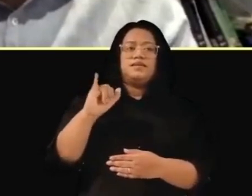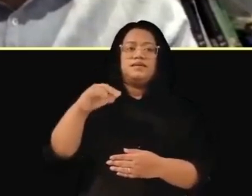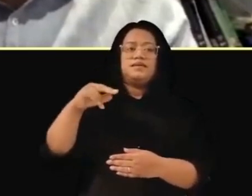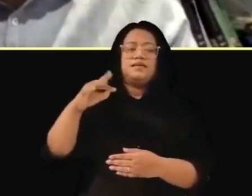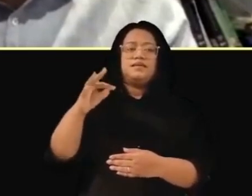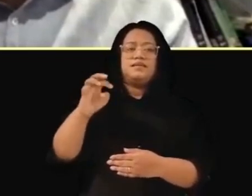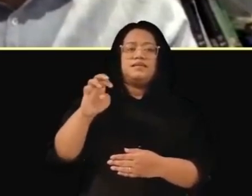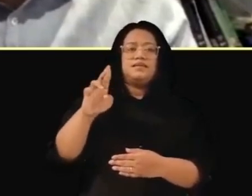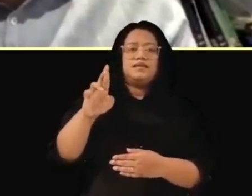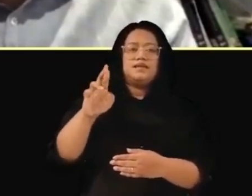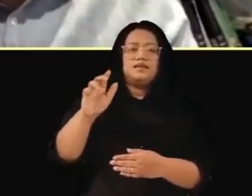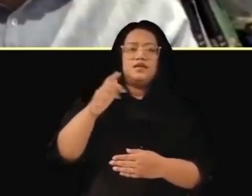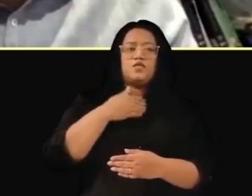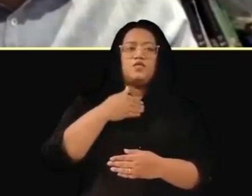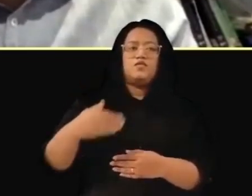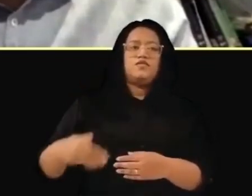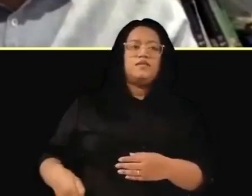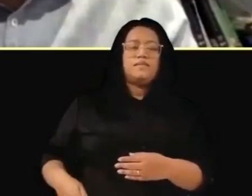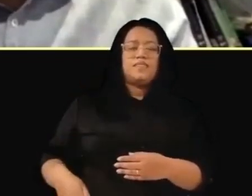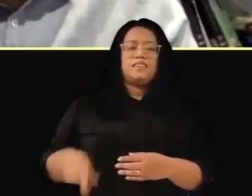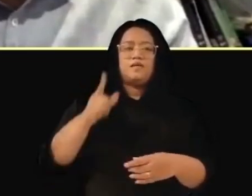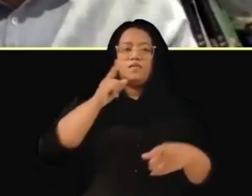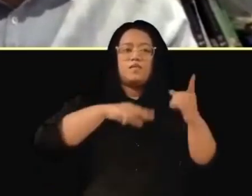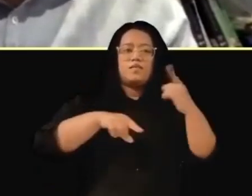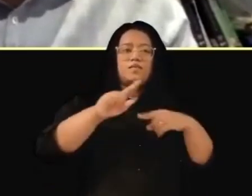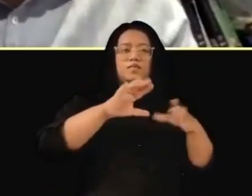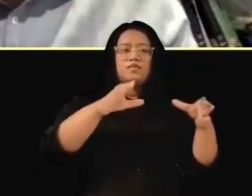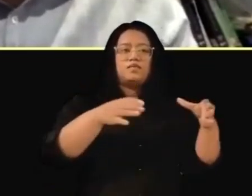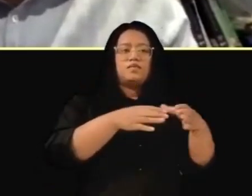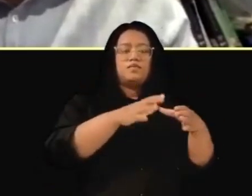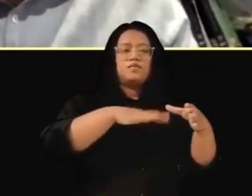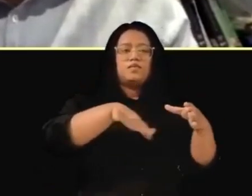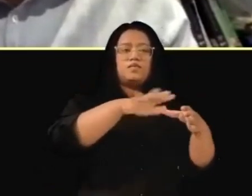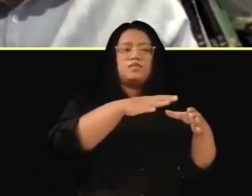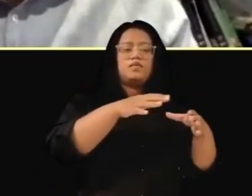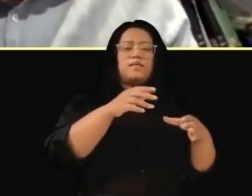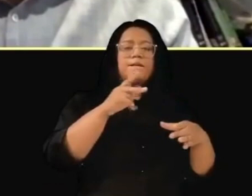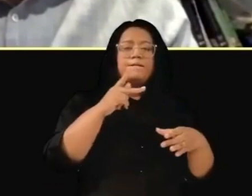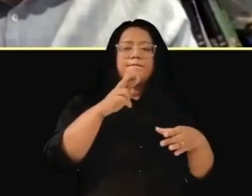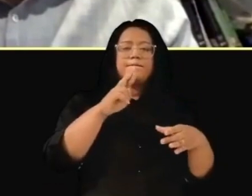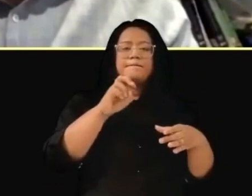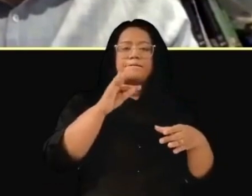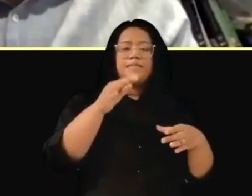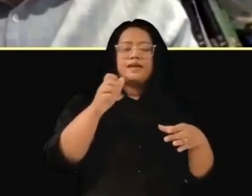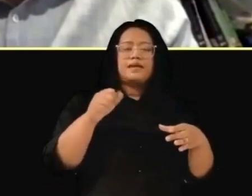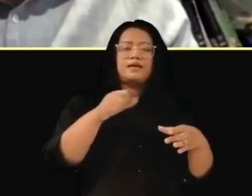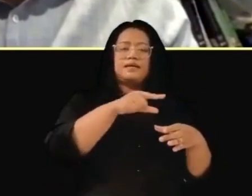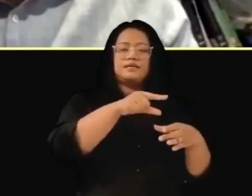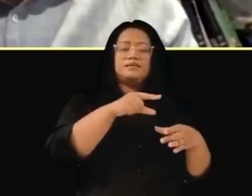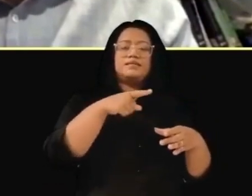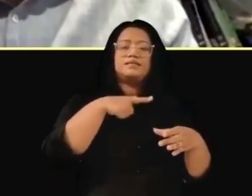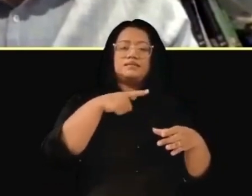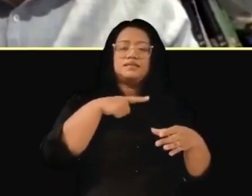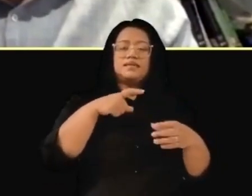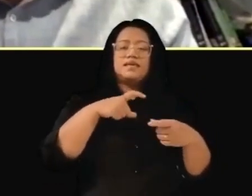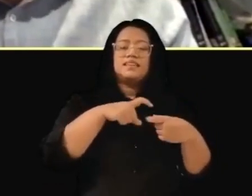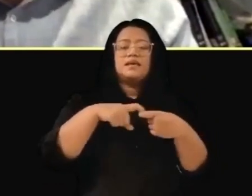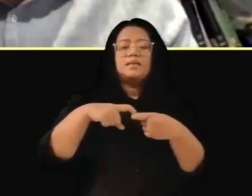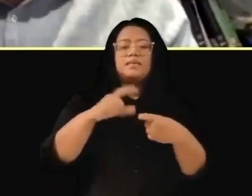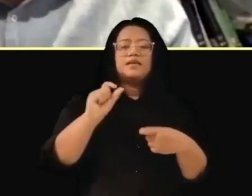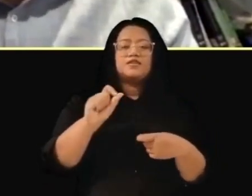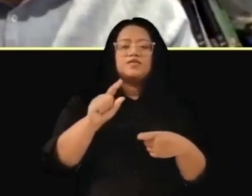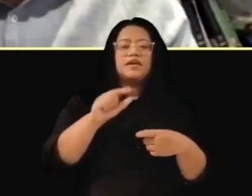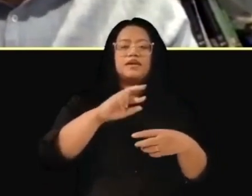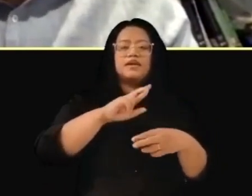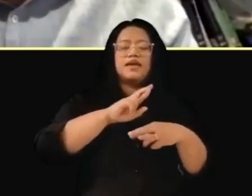Bacia do Prata, que envolve os países da Bacia do Prata, que depende, lamentavelmente, de